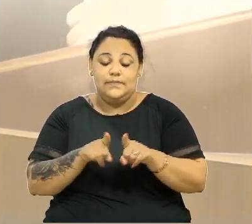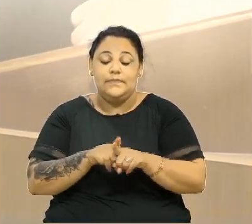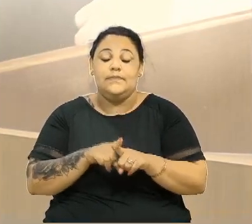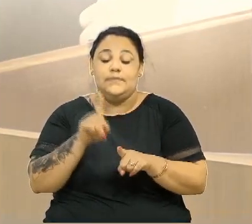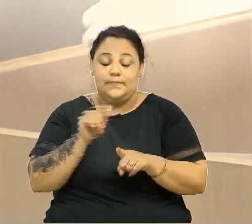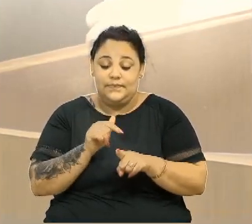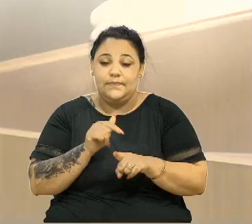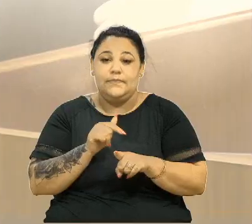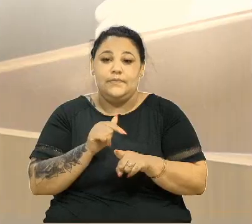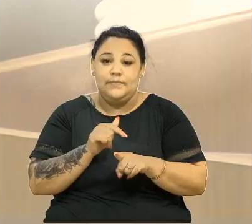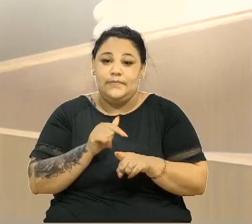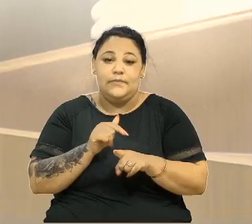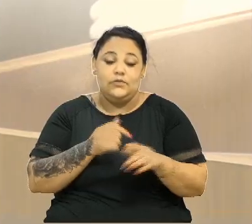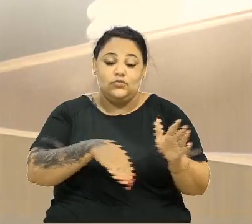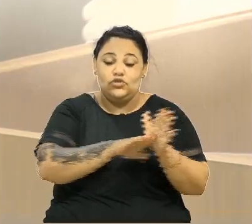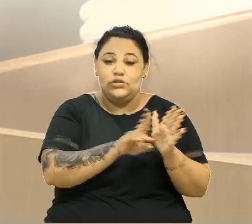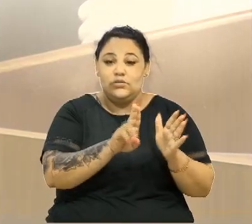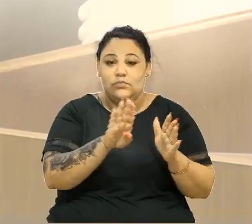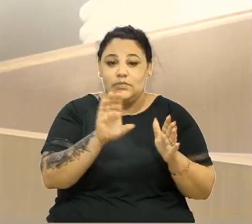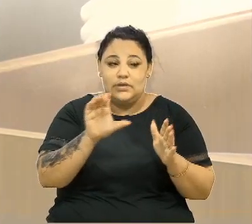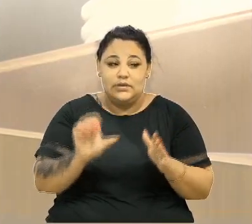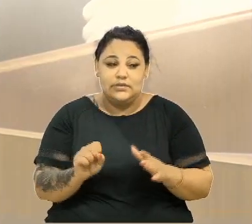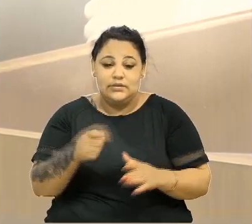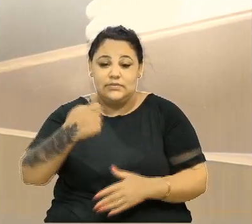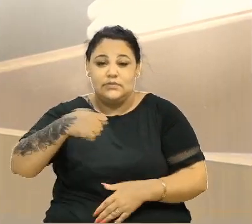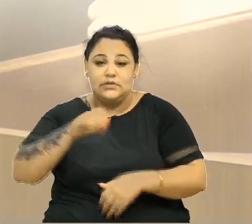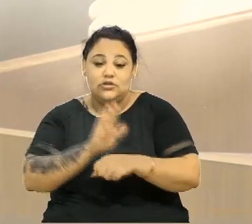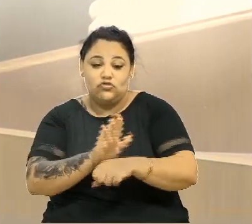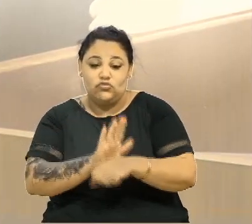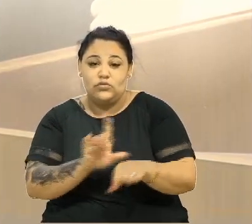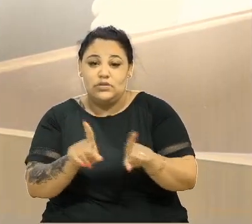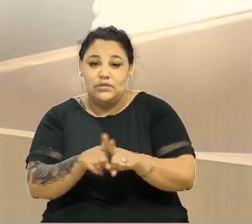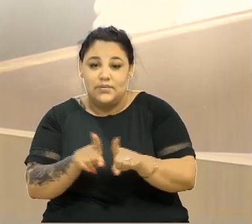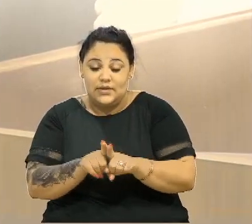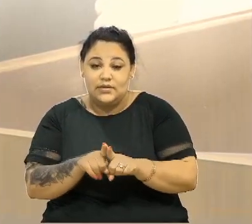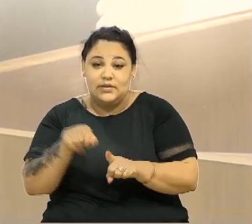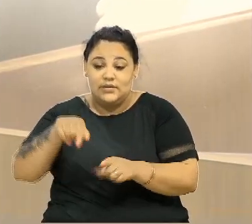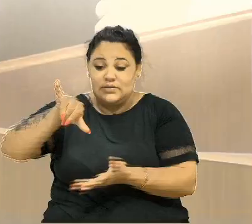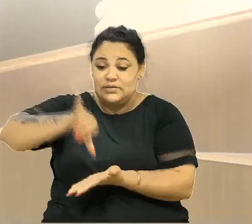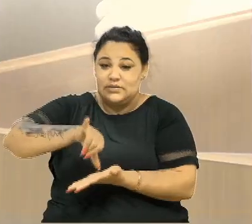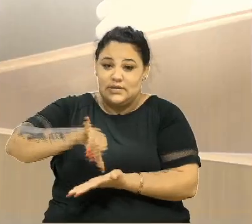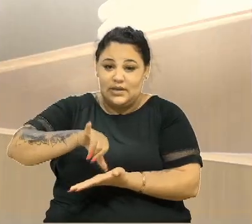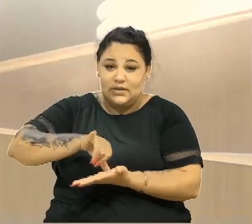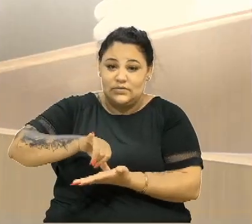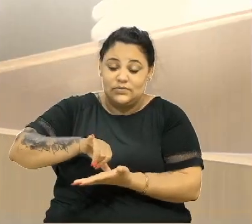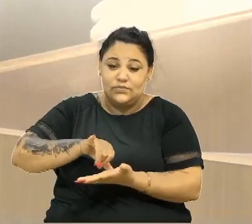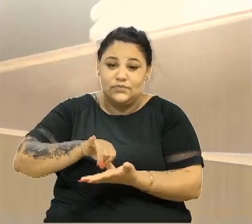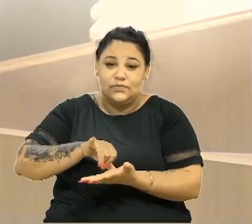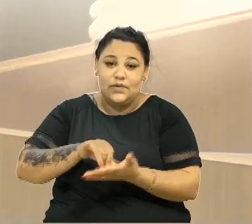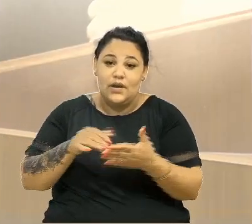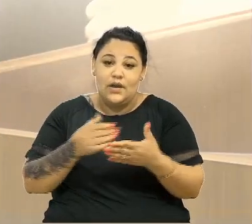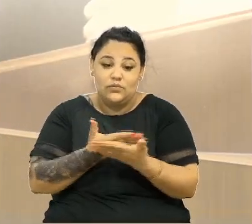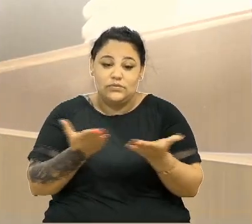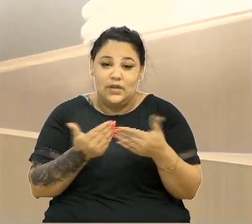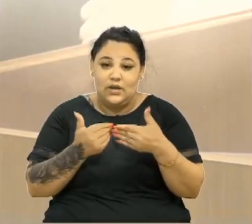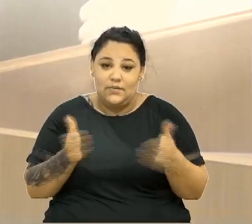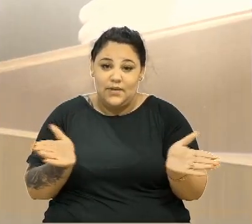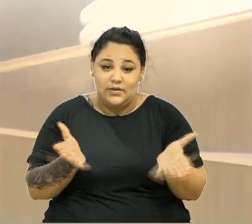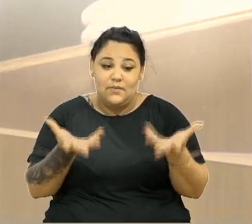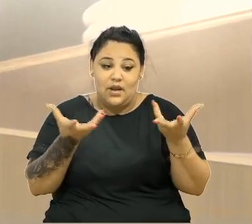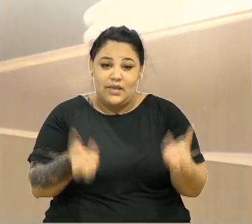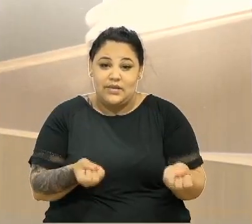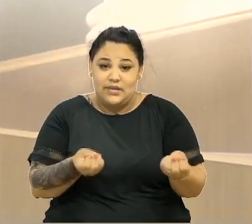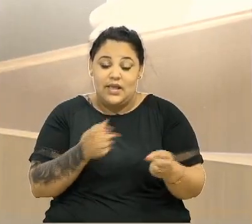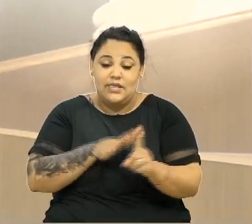a UBS e que também precisa de ajuda. O Centro de Referência ele é um espaço que vai estar aberto para acolher as demandas da população